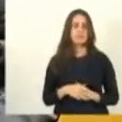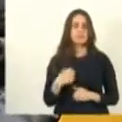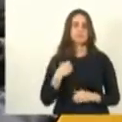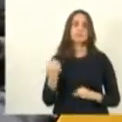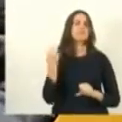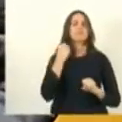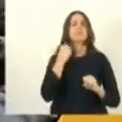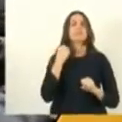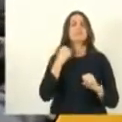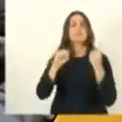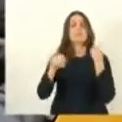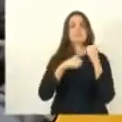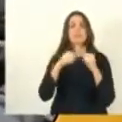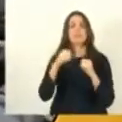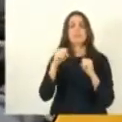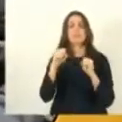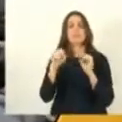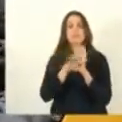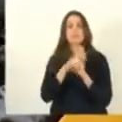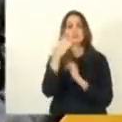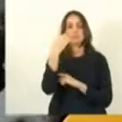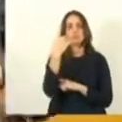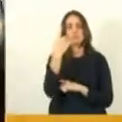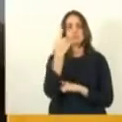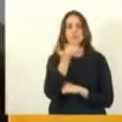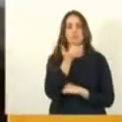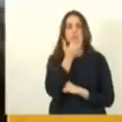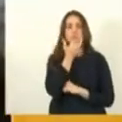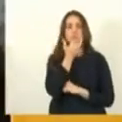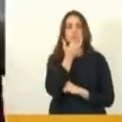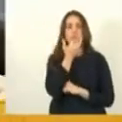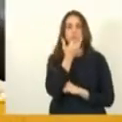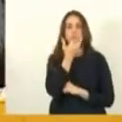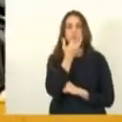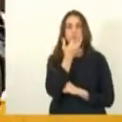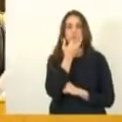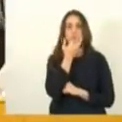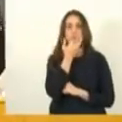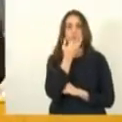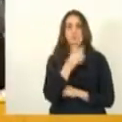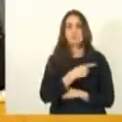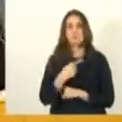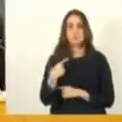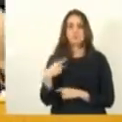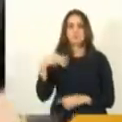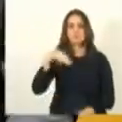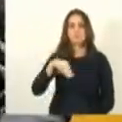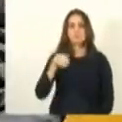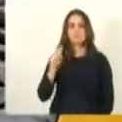Salmo 1, versículo 1. Só um minuto, Adilson. Só um minuto. Deputados, Marco Mansur, de pé, por favor.